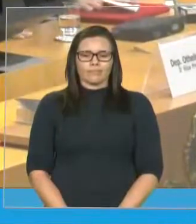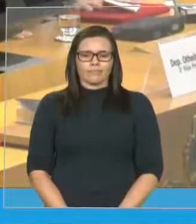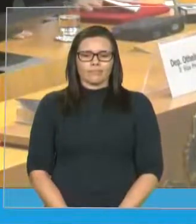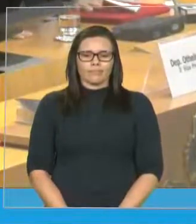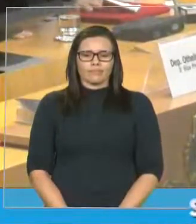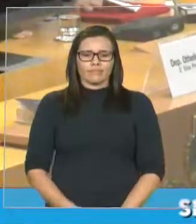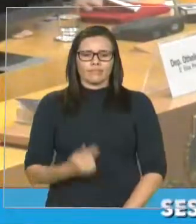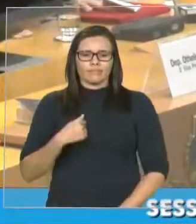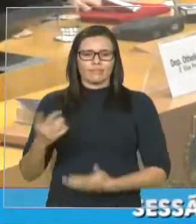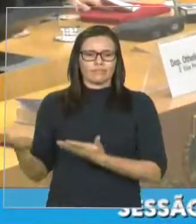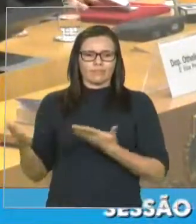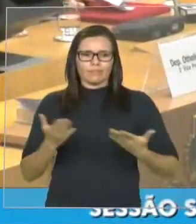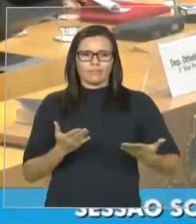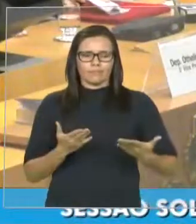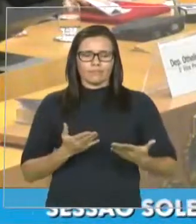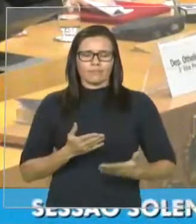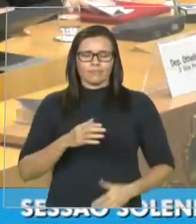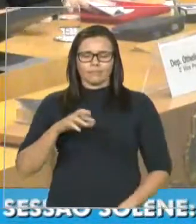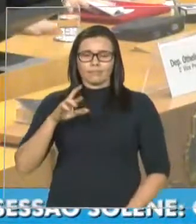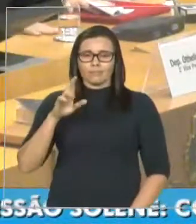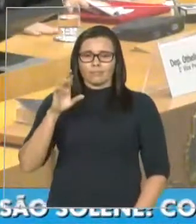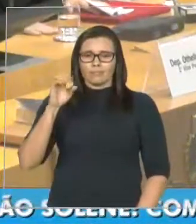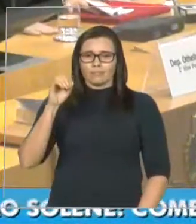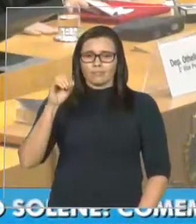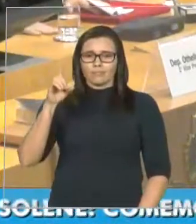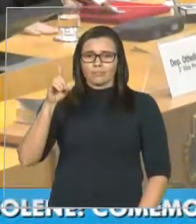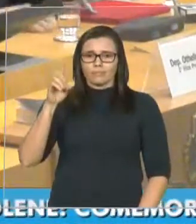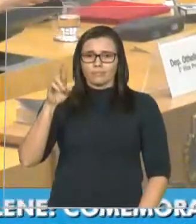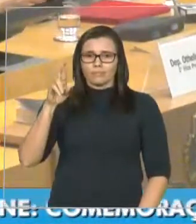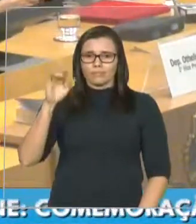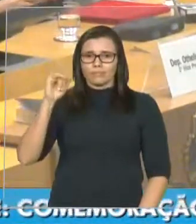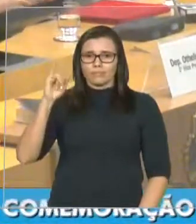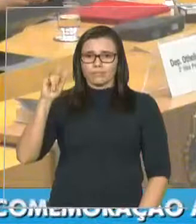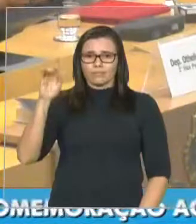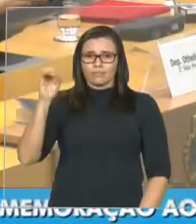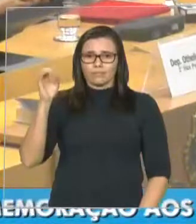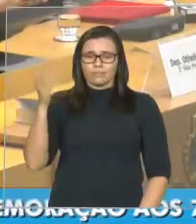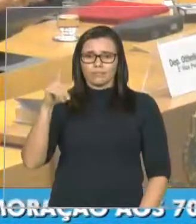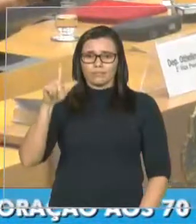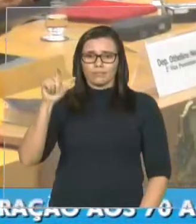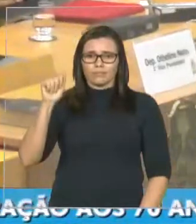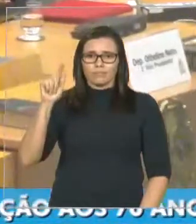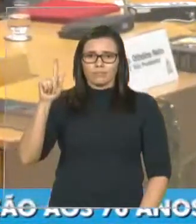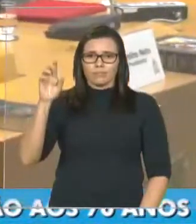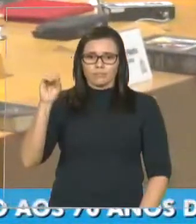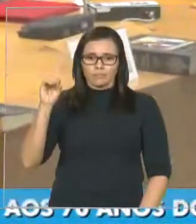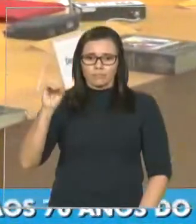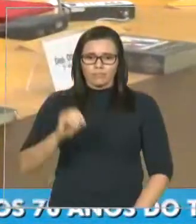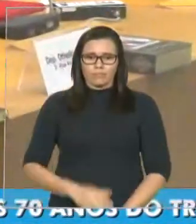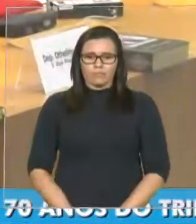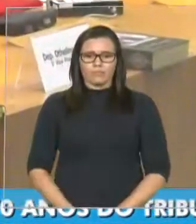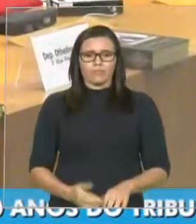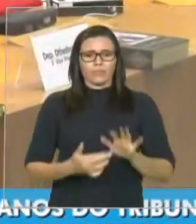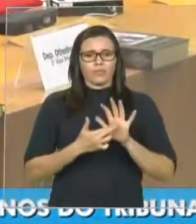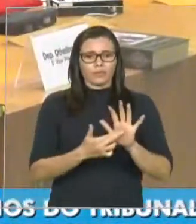Concedo a palavra ao senhor Rodrigo Lago, secretário de Transparência e Controle, neste ato representando o excelentíssimo senhor governador do Estado do Maranhão, Flávio